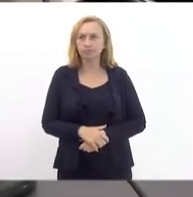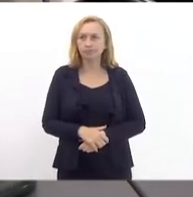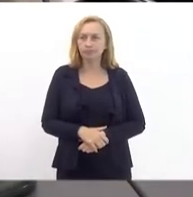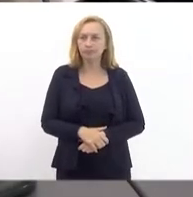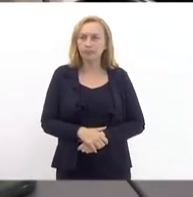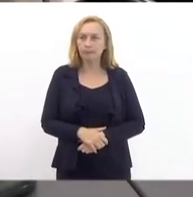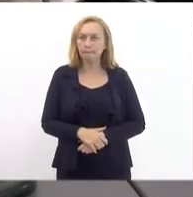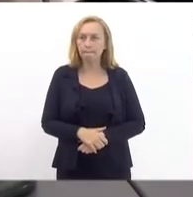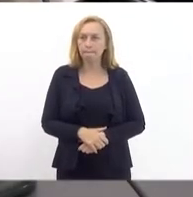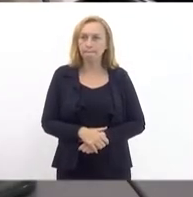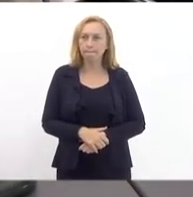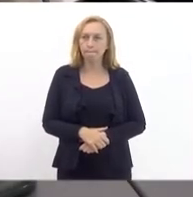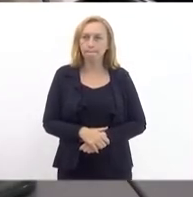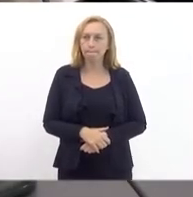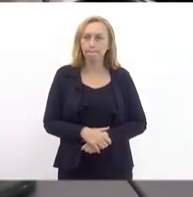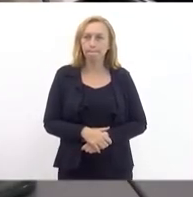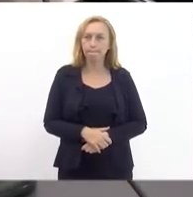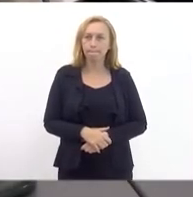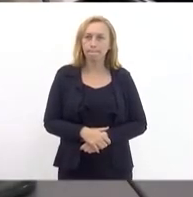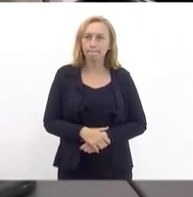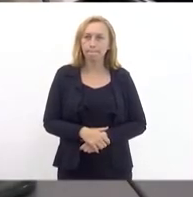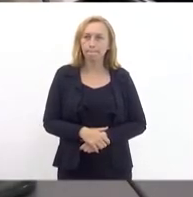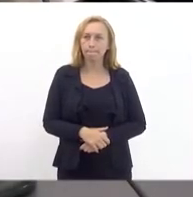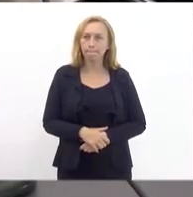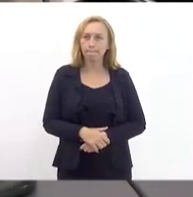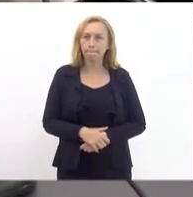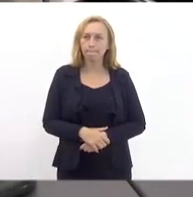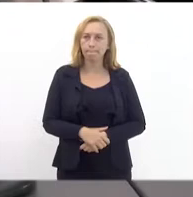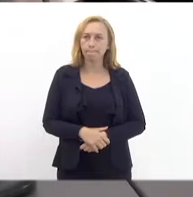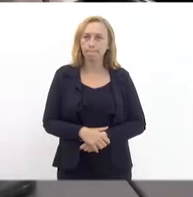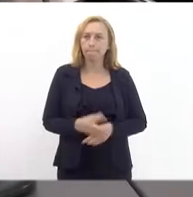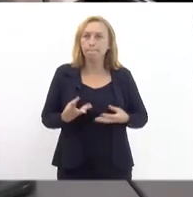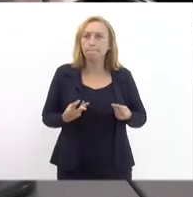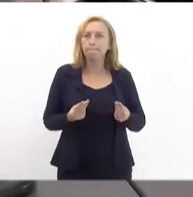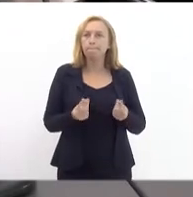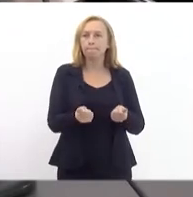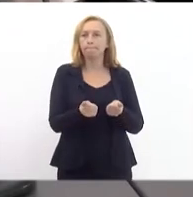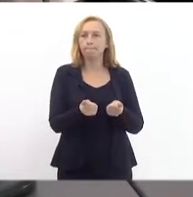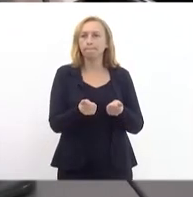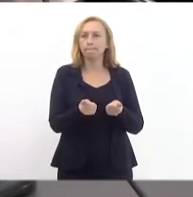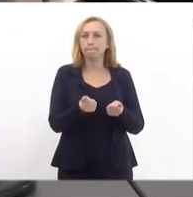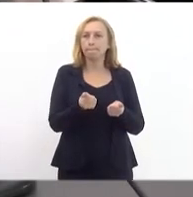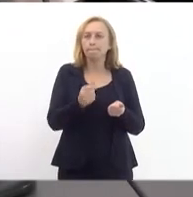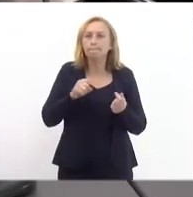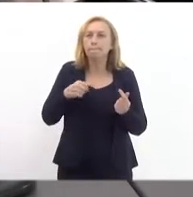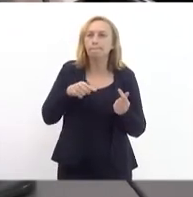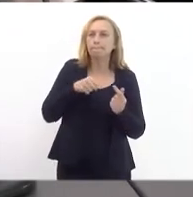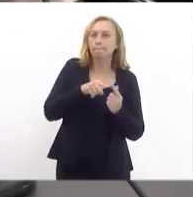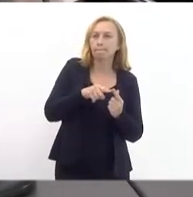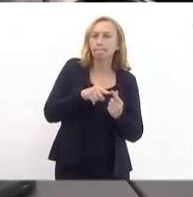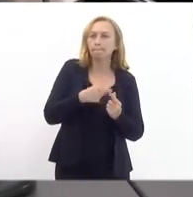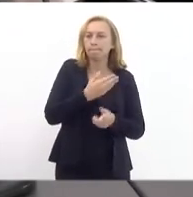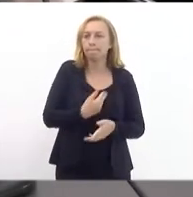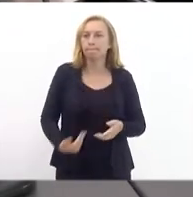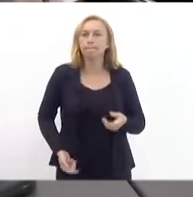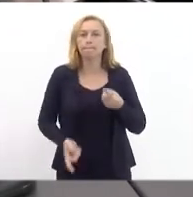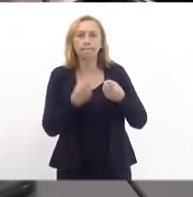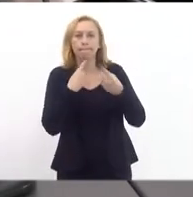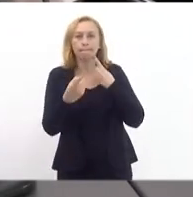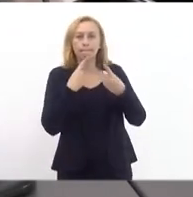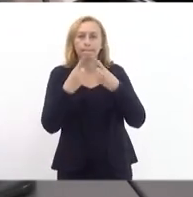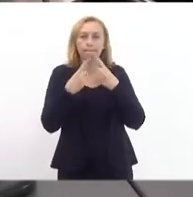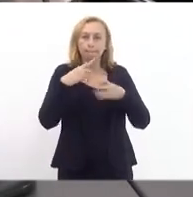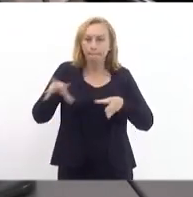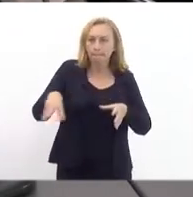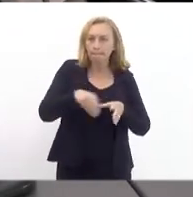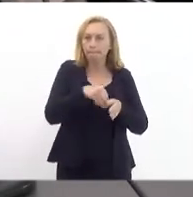Não estão na mesa, mas a sensibilidade e o objetivo, o intuito do governo de estar discutindo e tentar